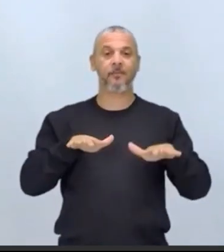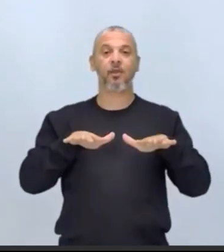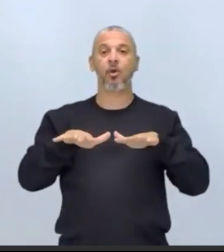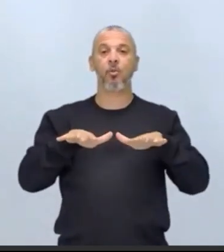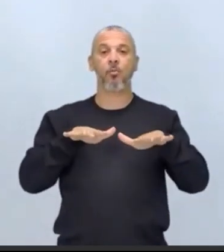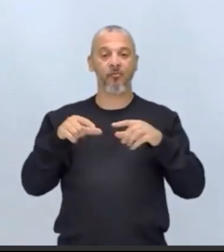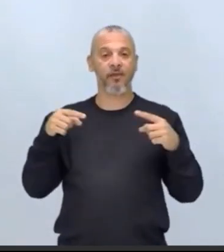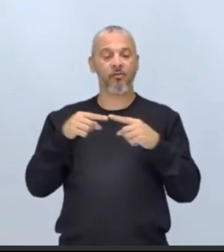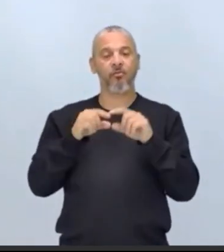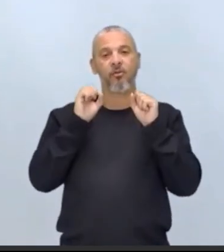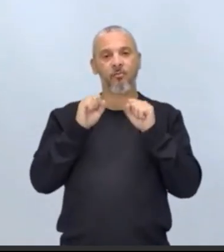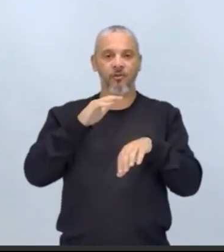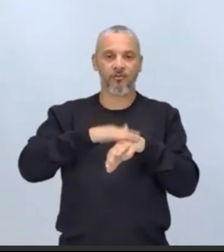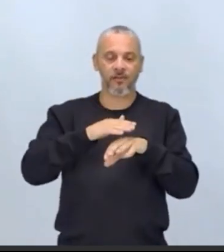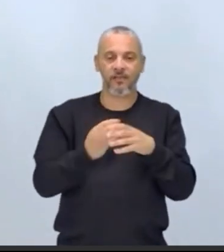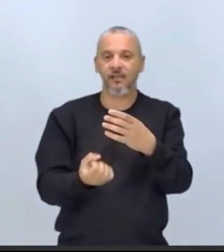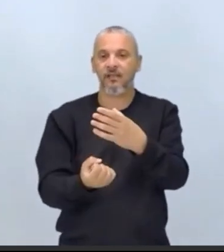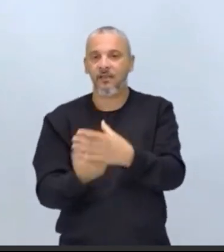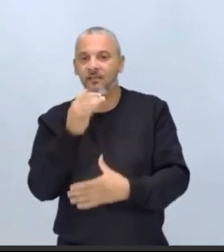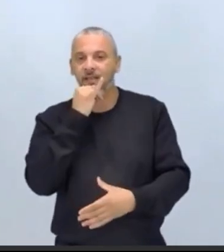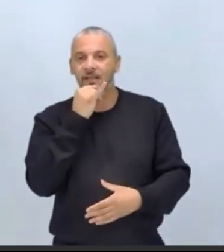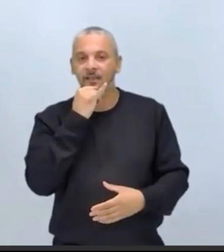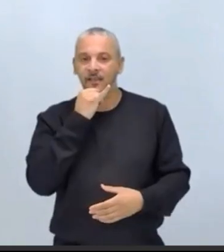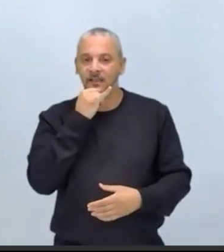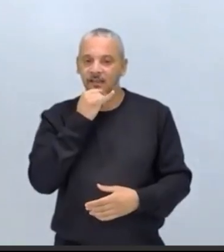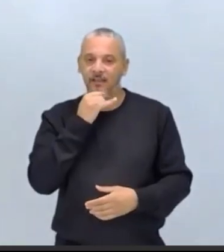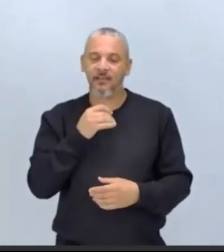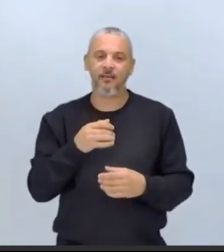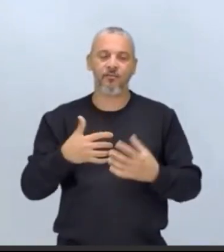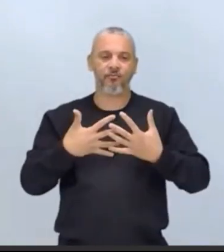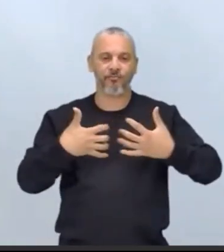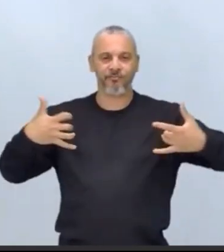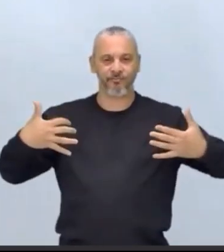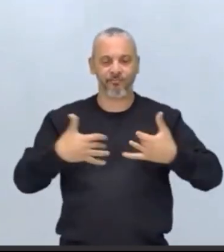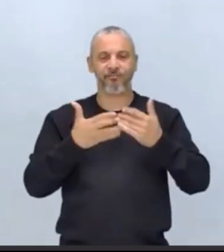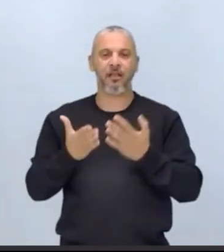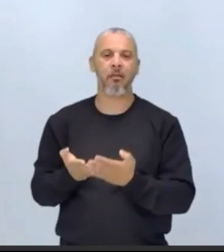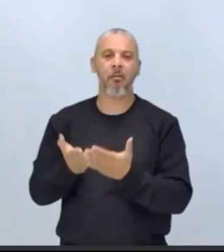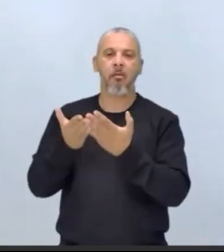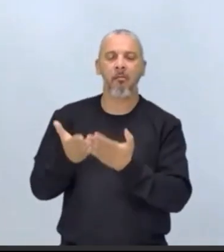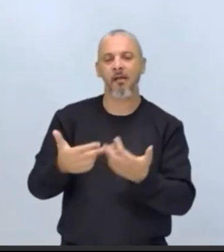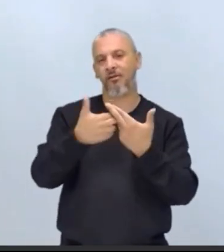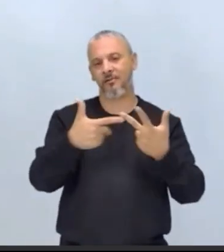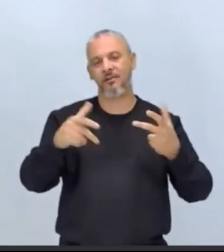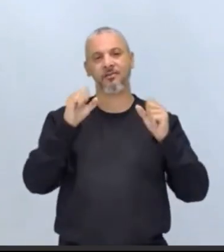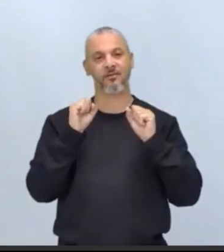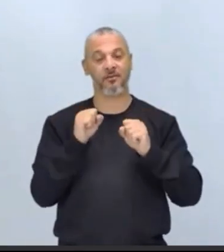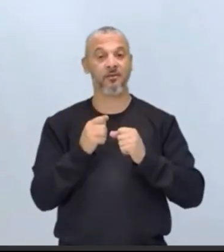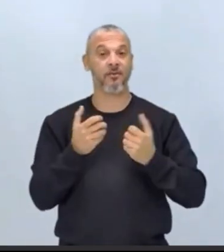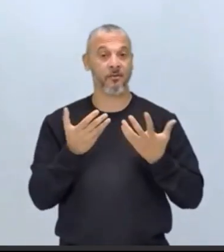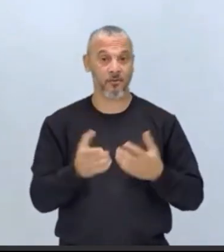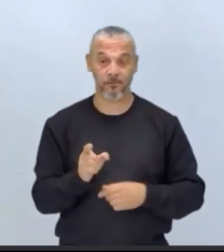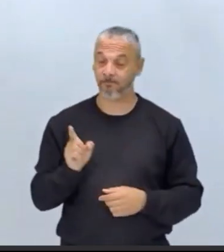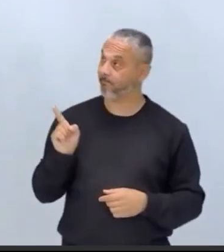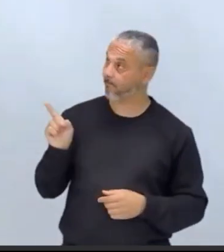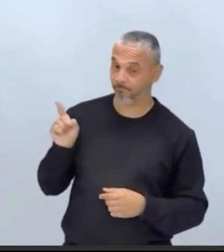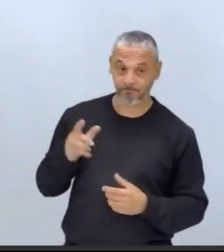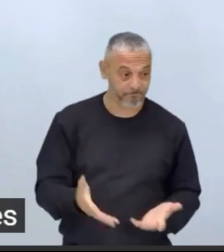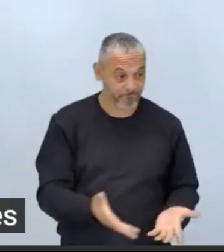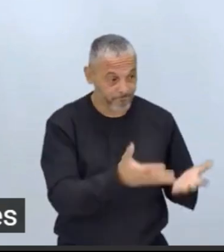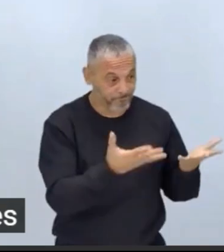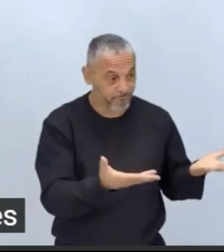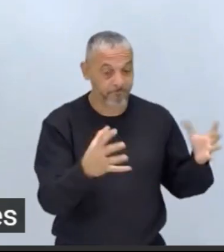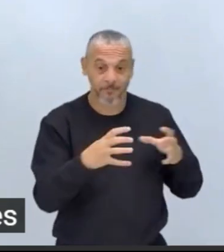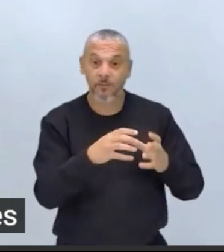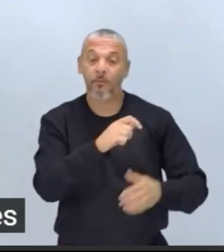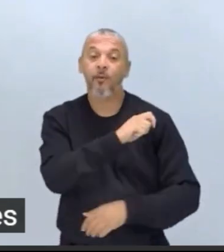movimento linear, ele pode ser feito para criar, por exemplo, uma cobra, uma sanfona, um barco navegando, entre outras coisas. Aqui, você pode estimular os